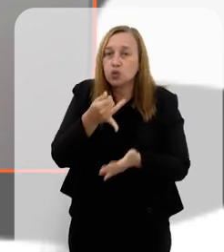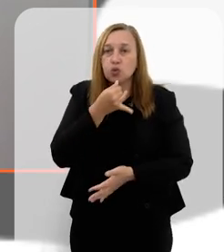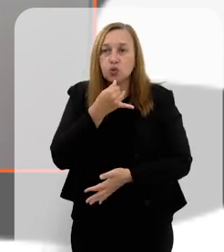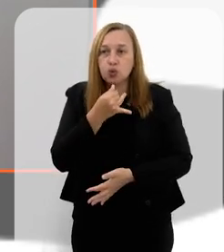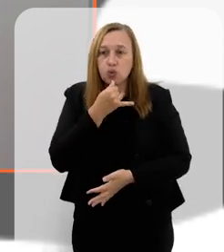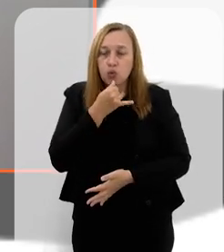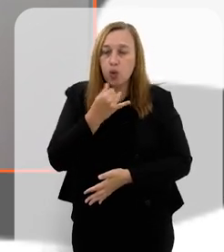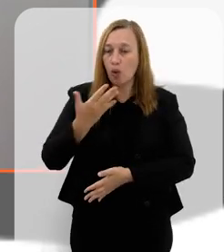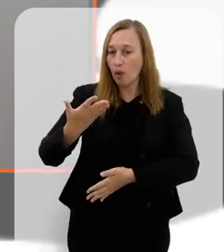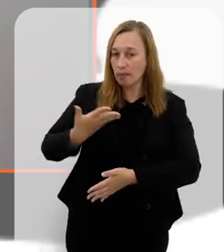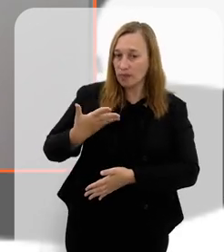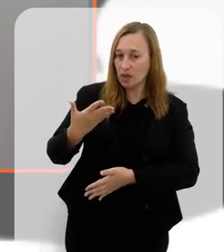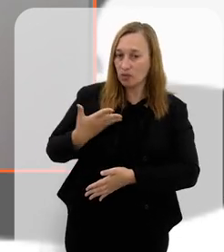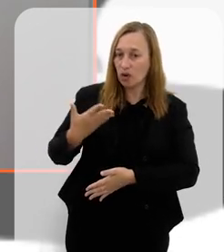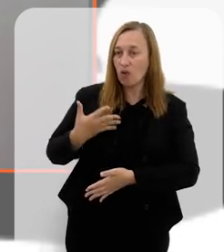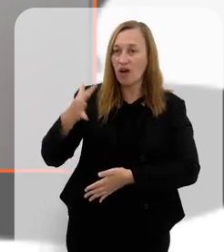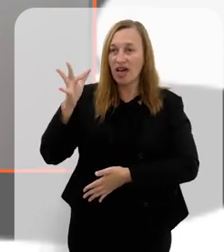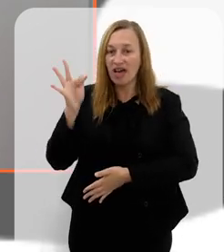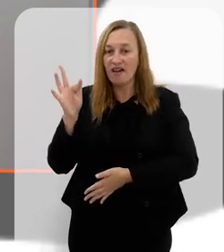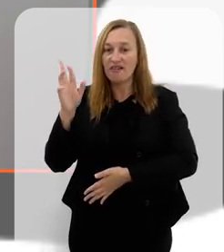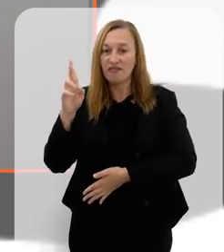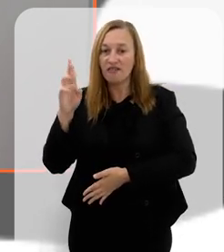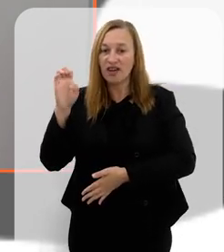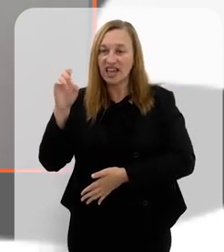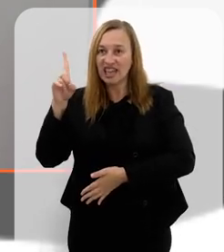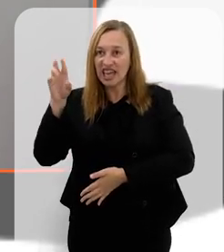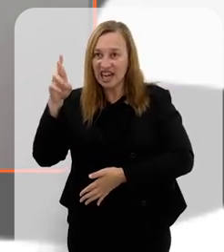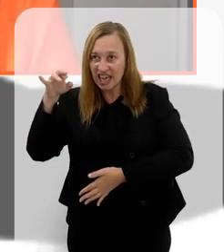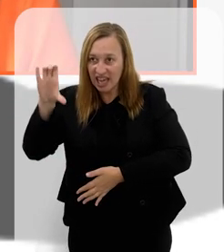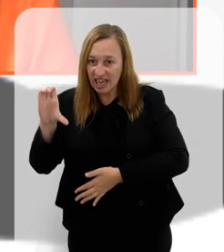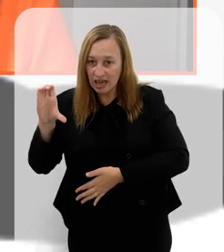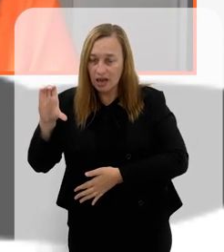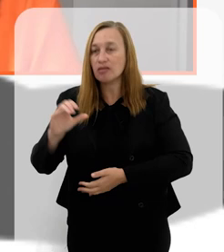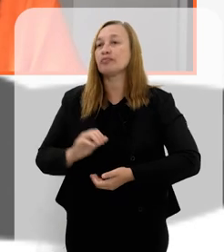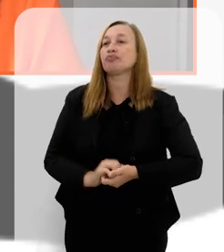amigo meu, que é o filósofo, o Frédéric Lenoir,